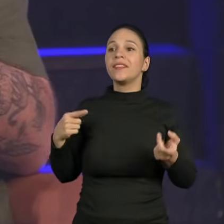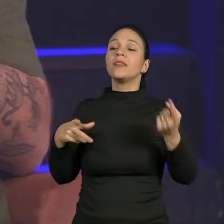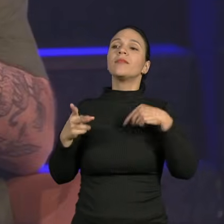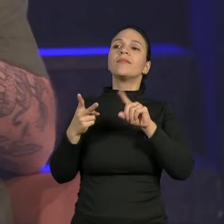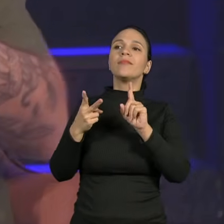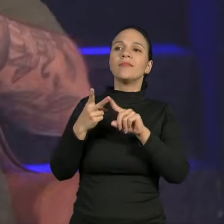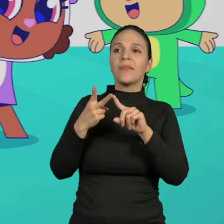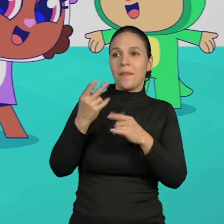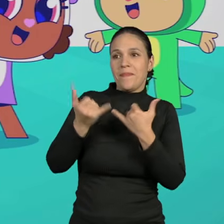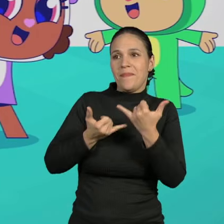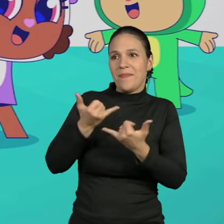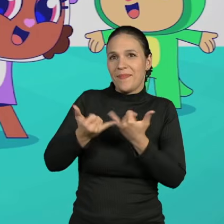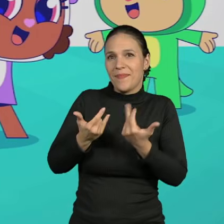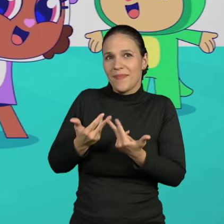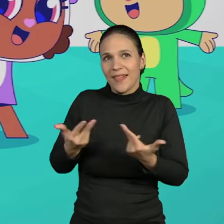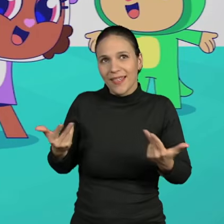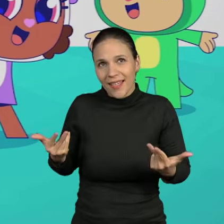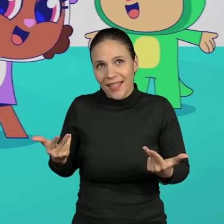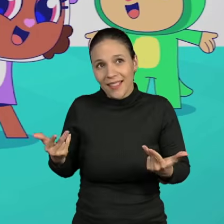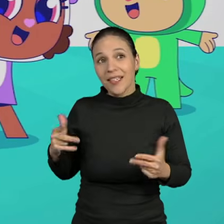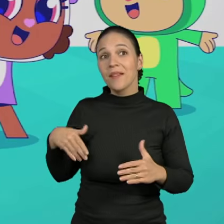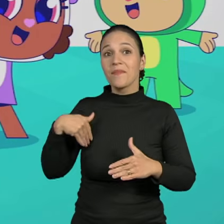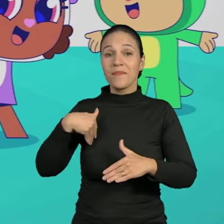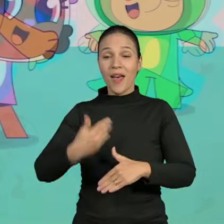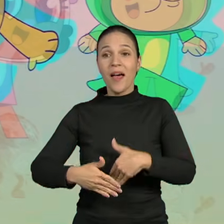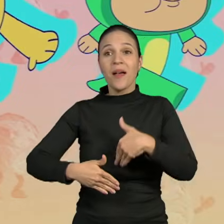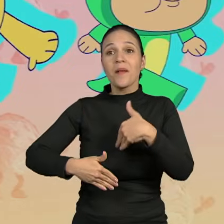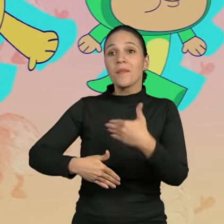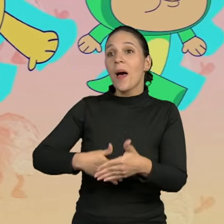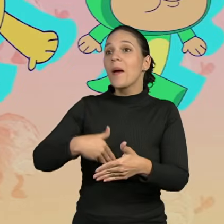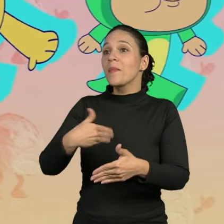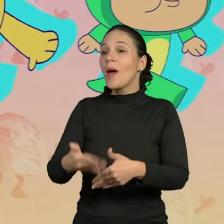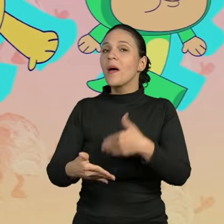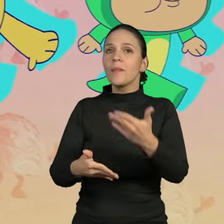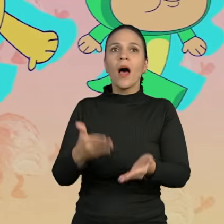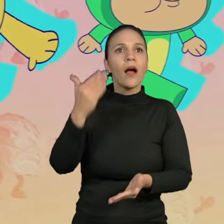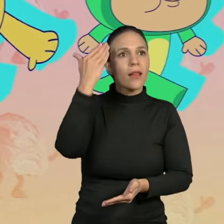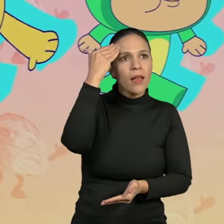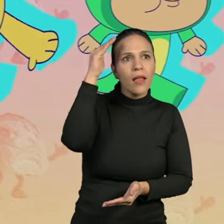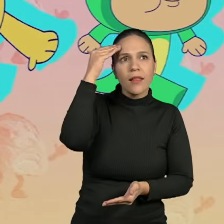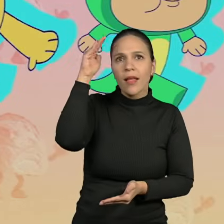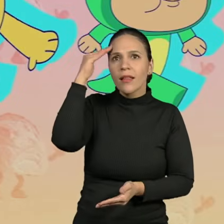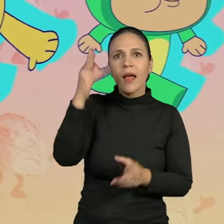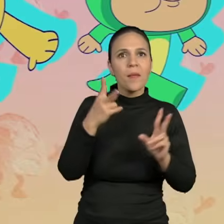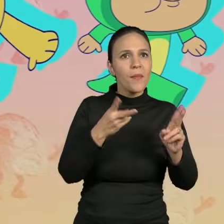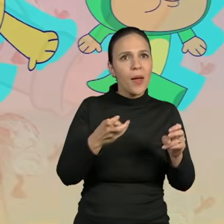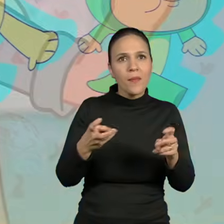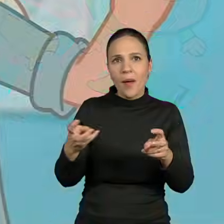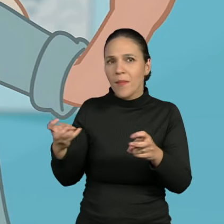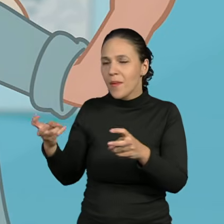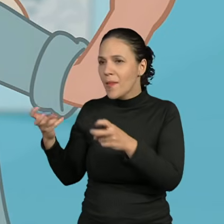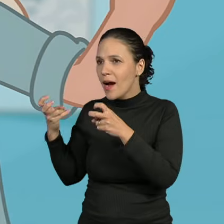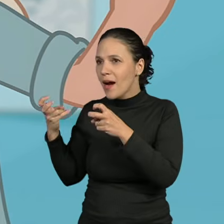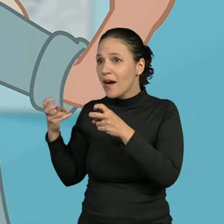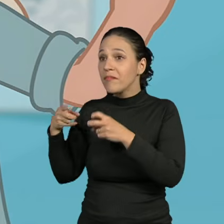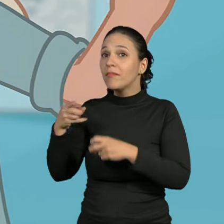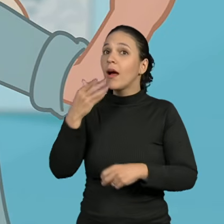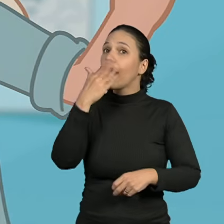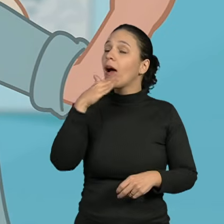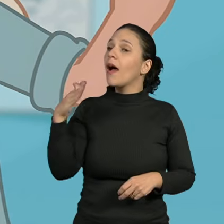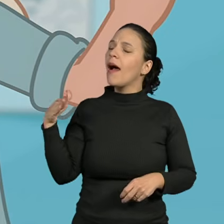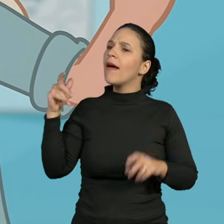foi as brincadeiras, mas a gente vai evoluindo e vai entendendo isso que você está falando e vai começando a entender que a criança, ela